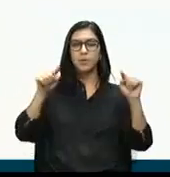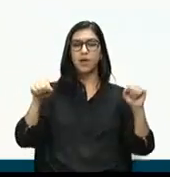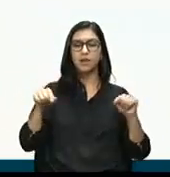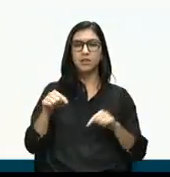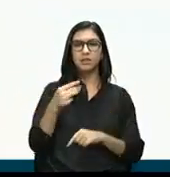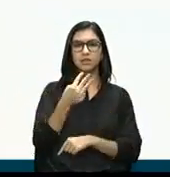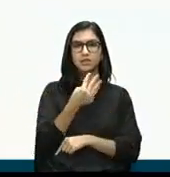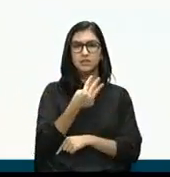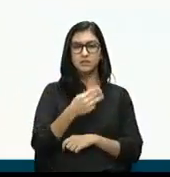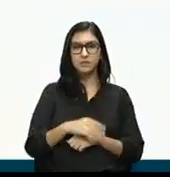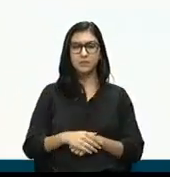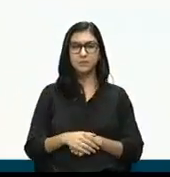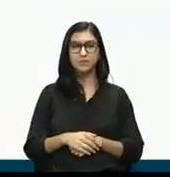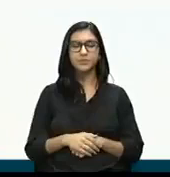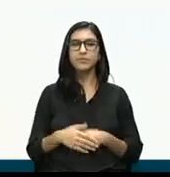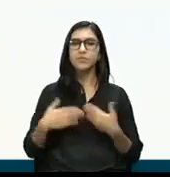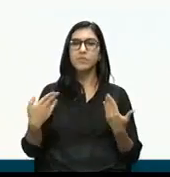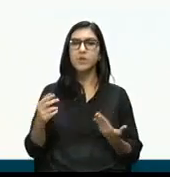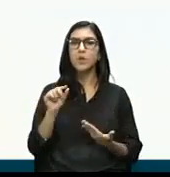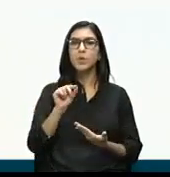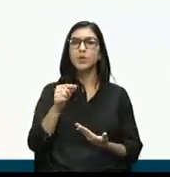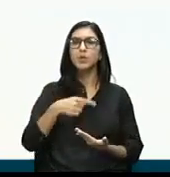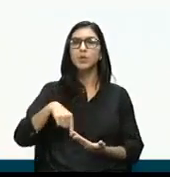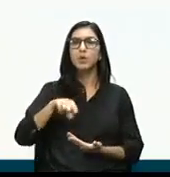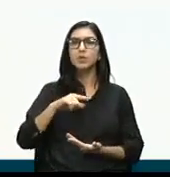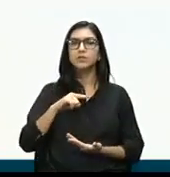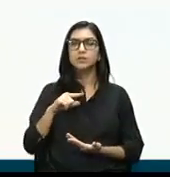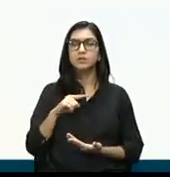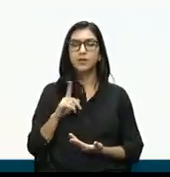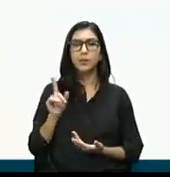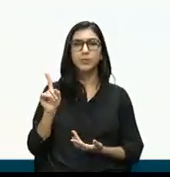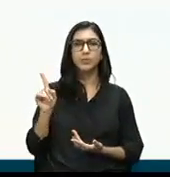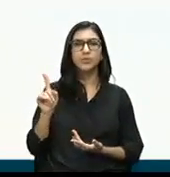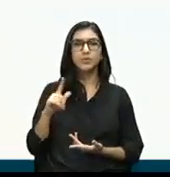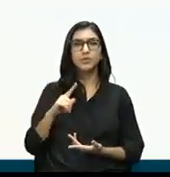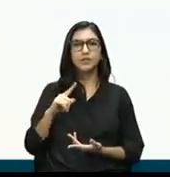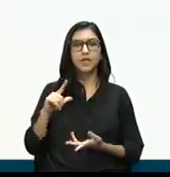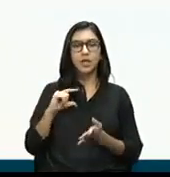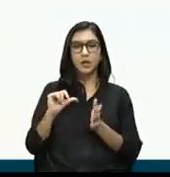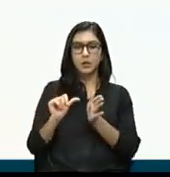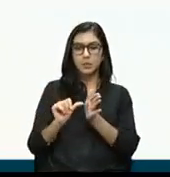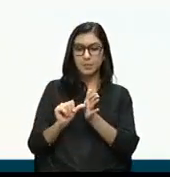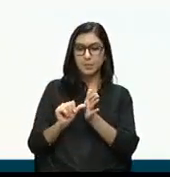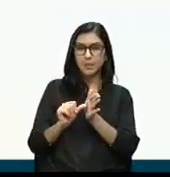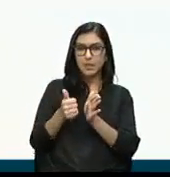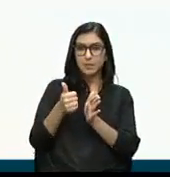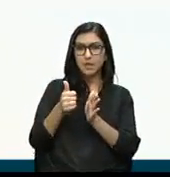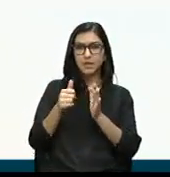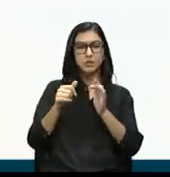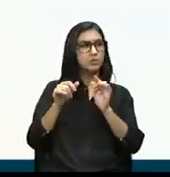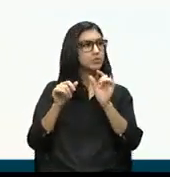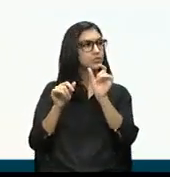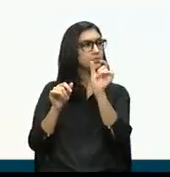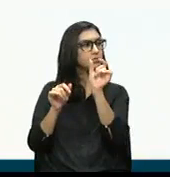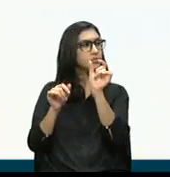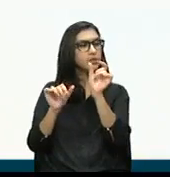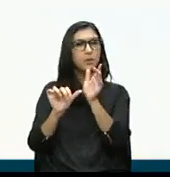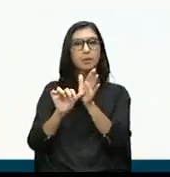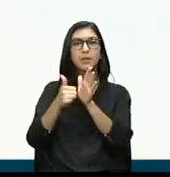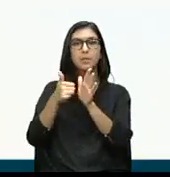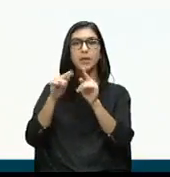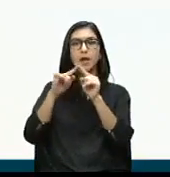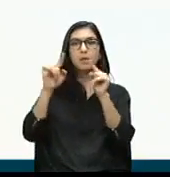3. Então, o que nós temos? Eu vou ter, então, o primeiro elemento. Qual que é o primeiro elemento